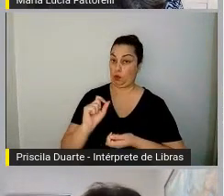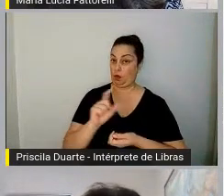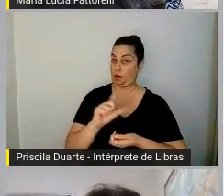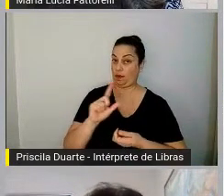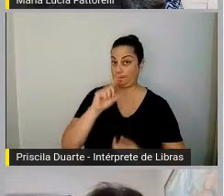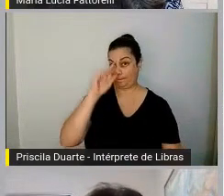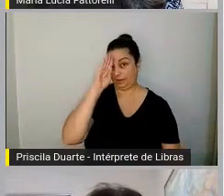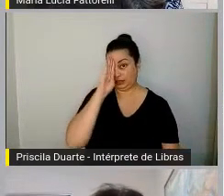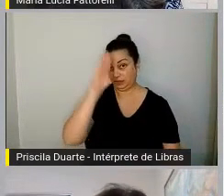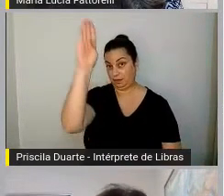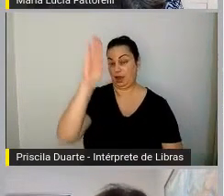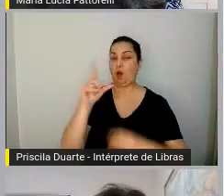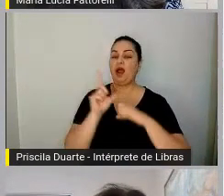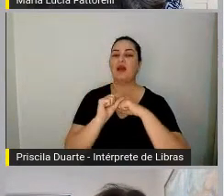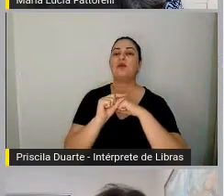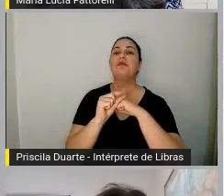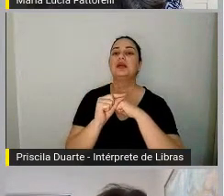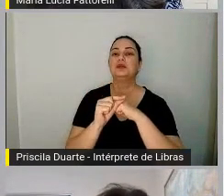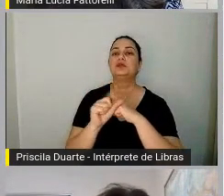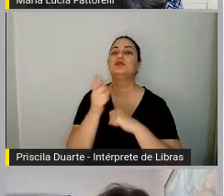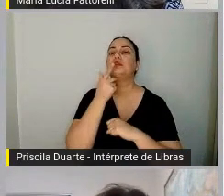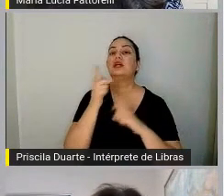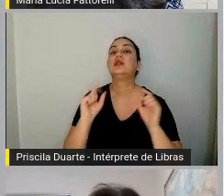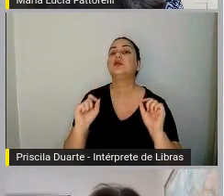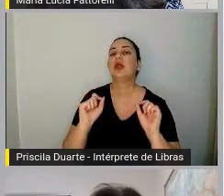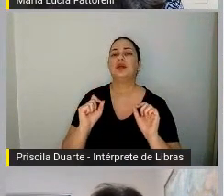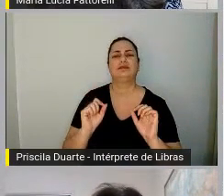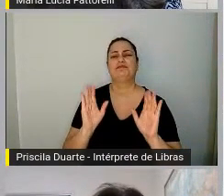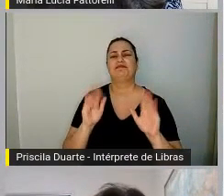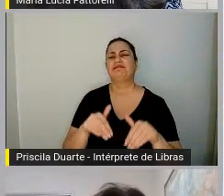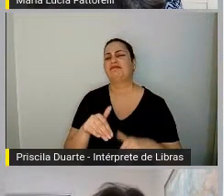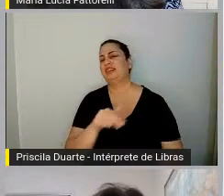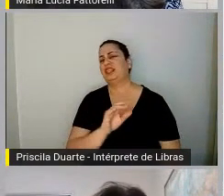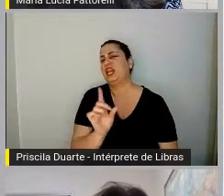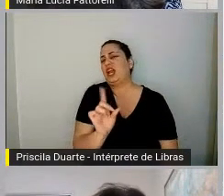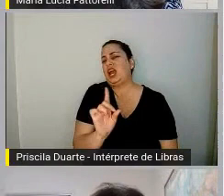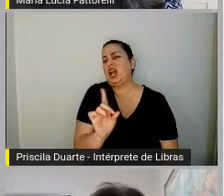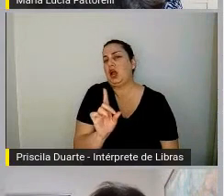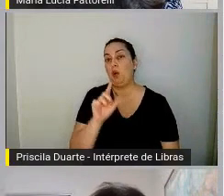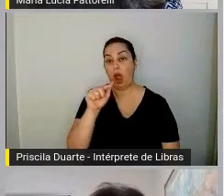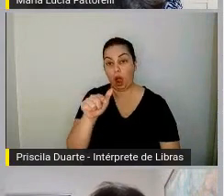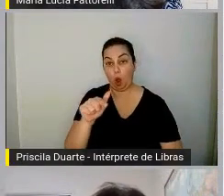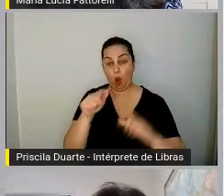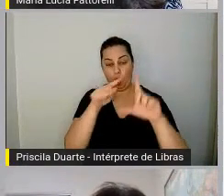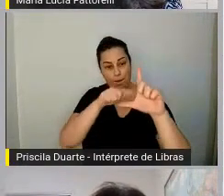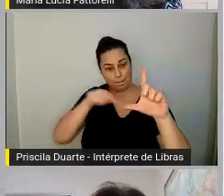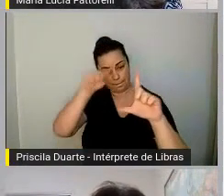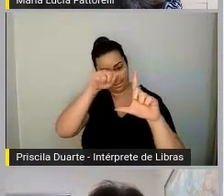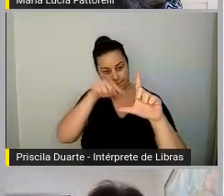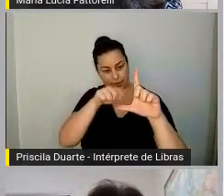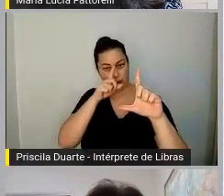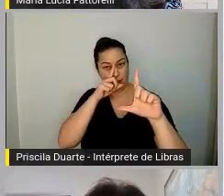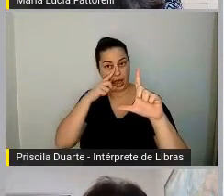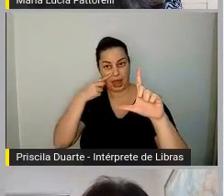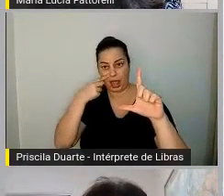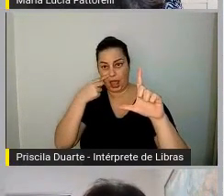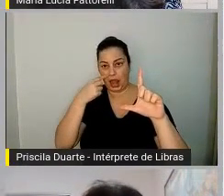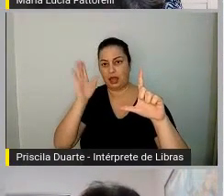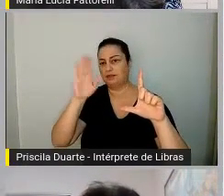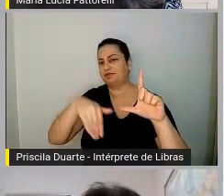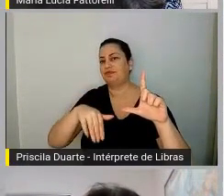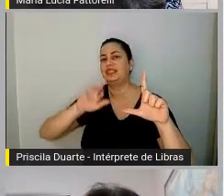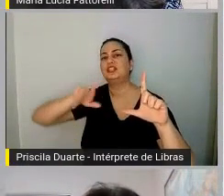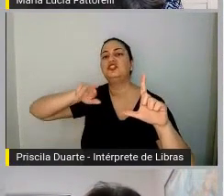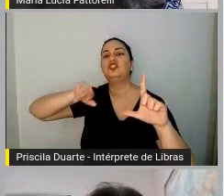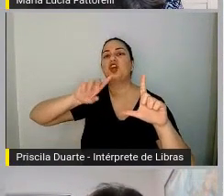aquele famoso argumento dizendo assim, não, essa parte amarela do gráfico é só rolagem, né?